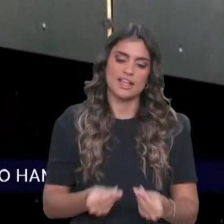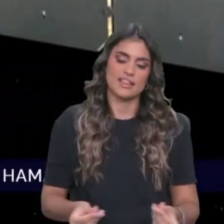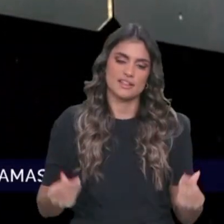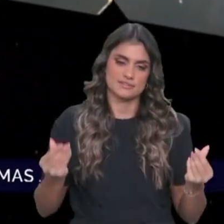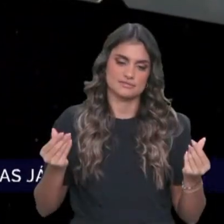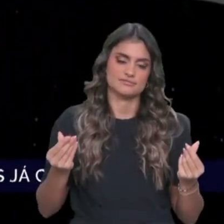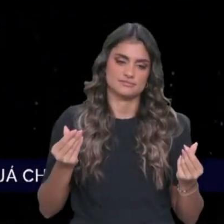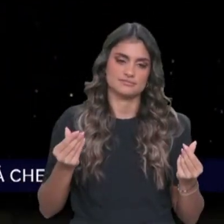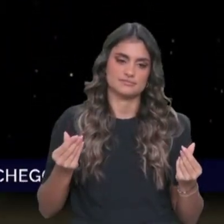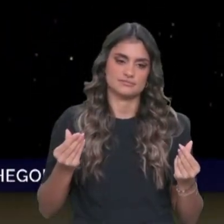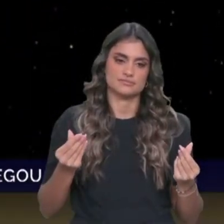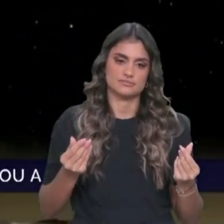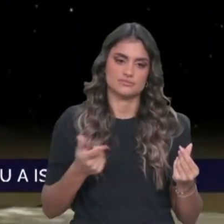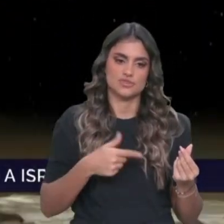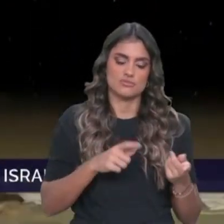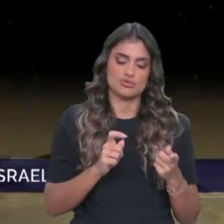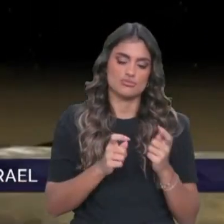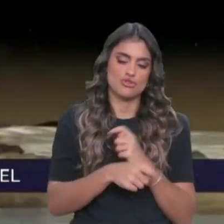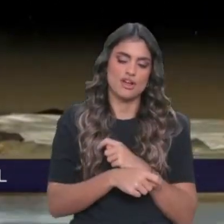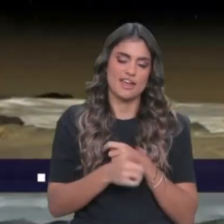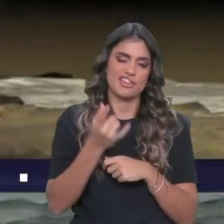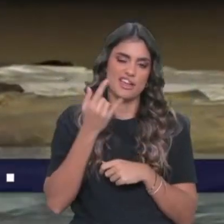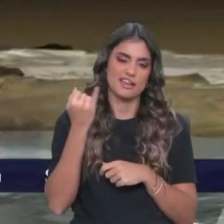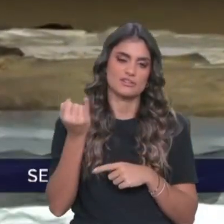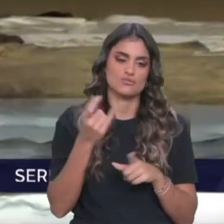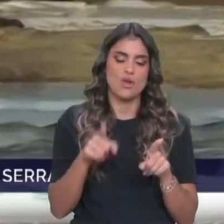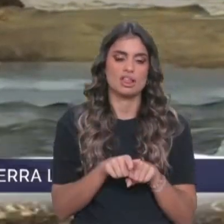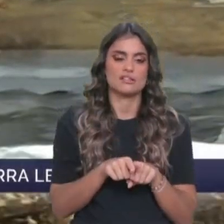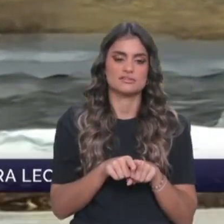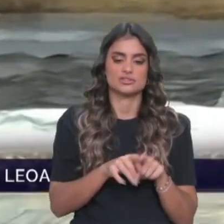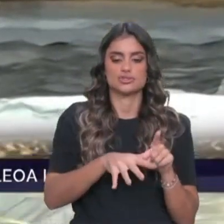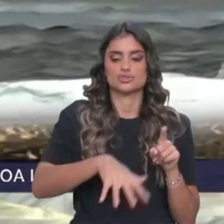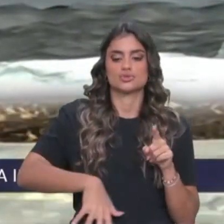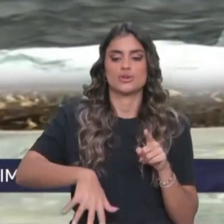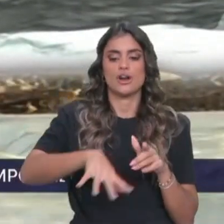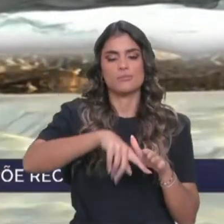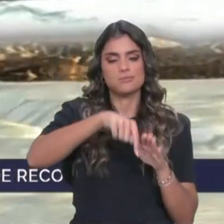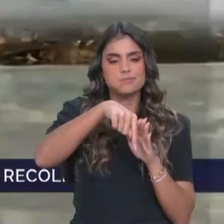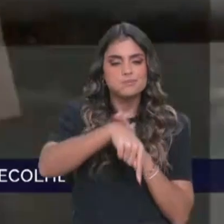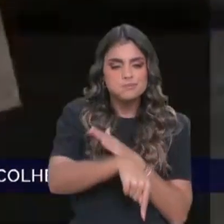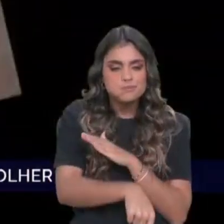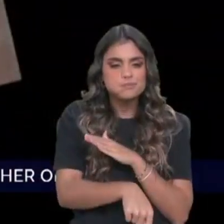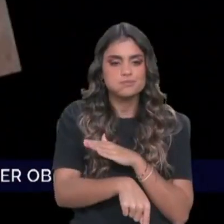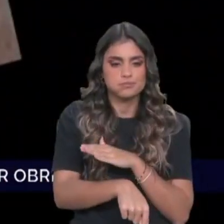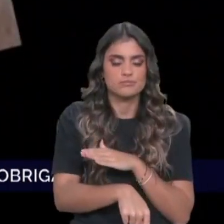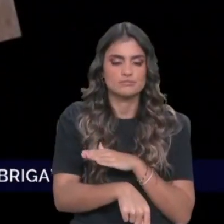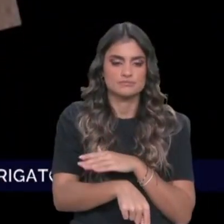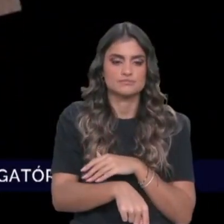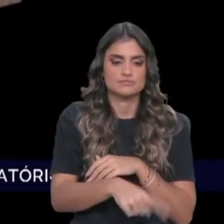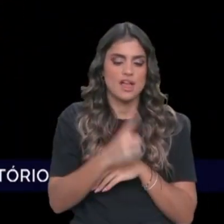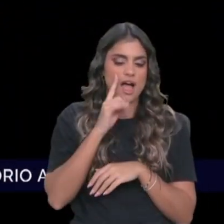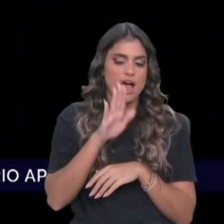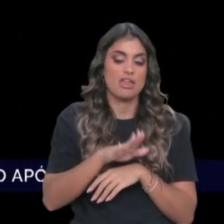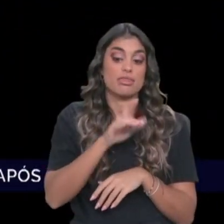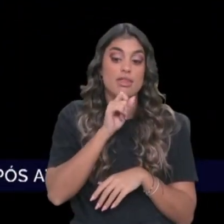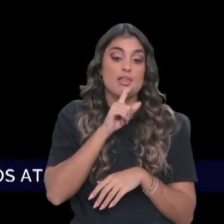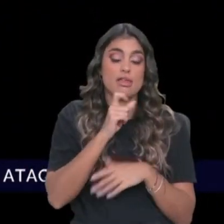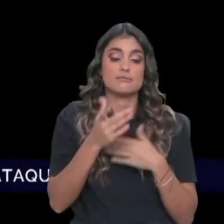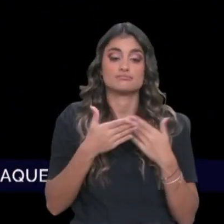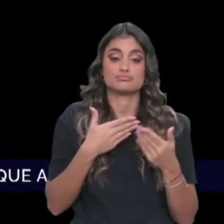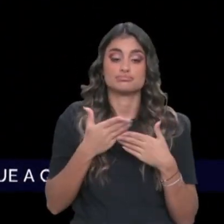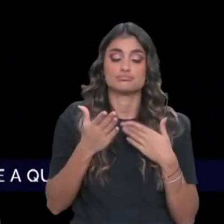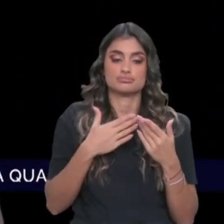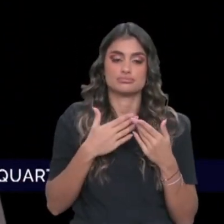de habitabilidade. Estamos agora a mudar um bocadinho o conceito para zonas de profundidade de habitabilidade. Ou seja, independentemente do